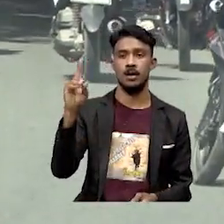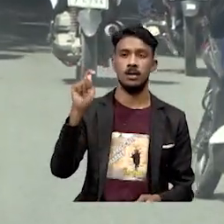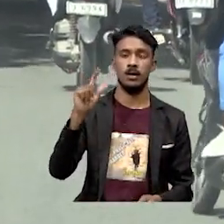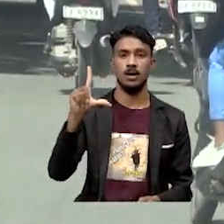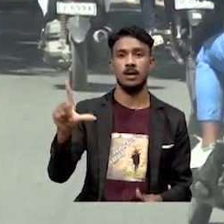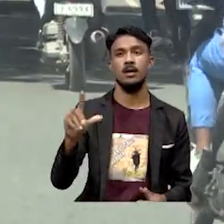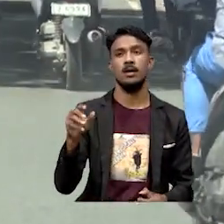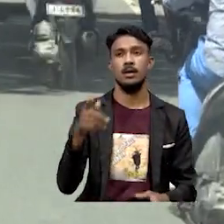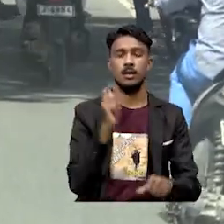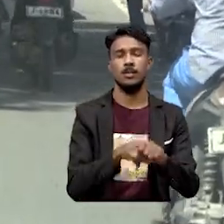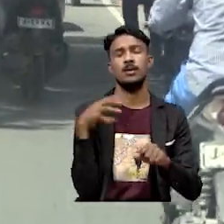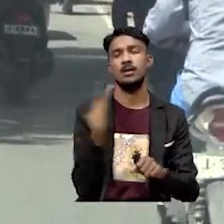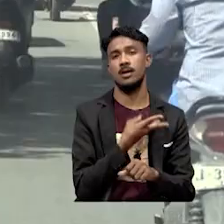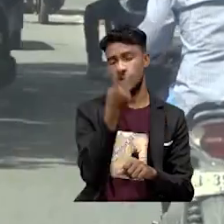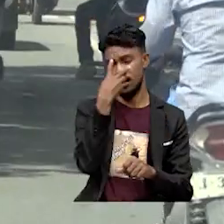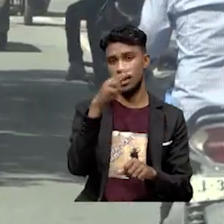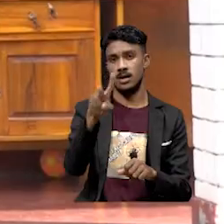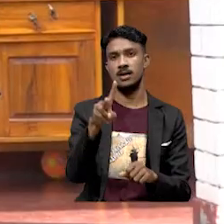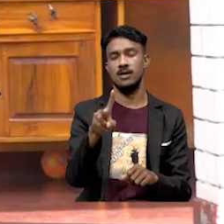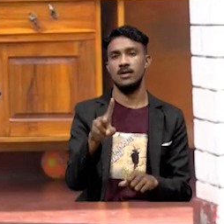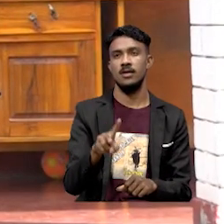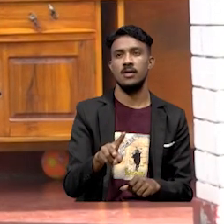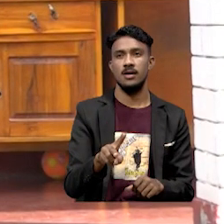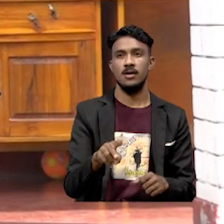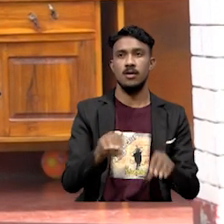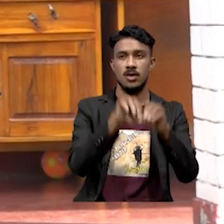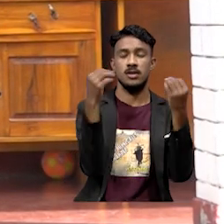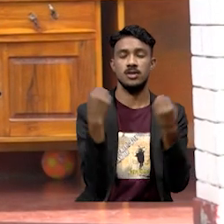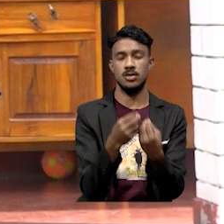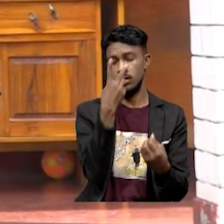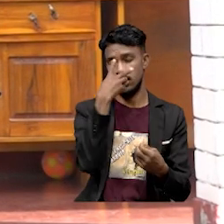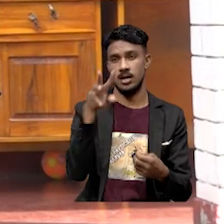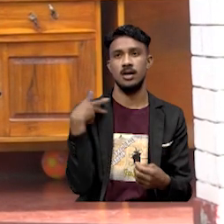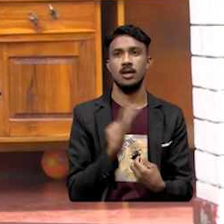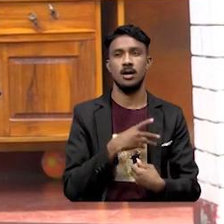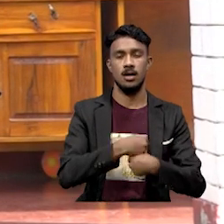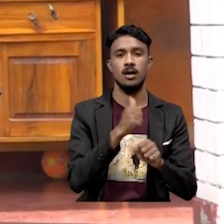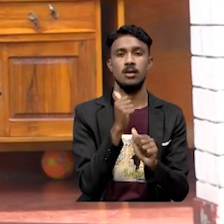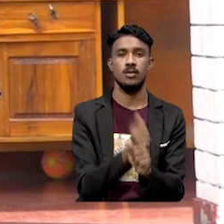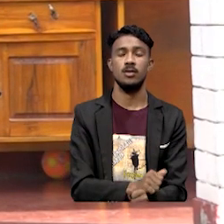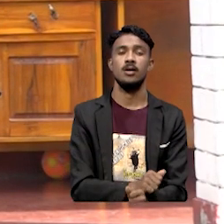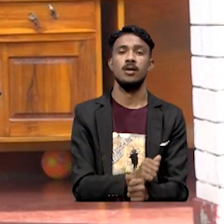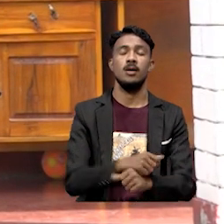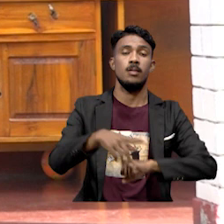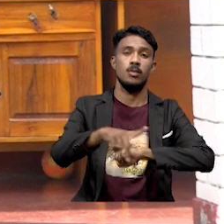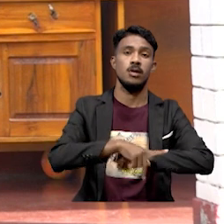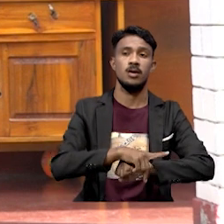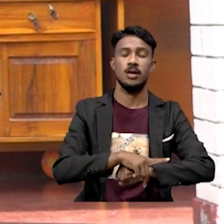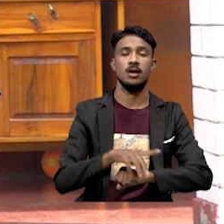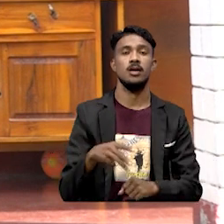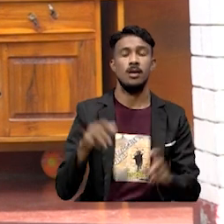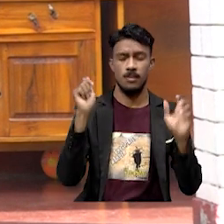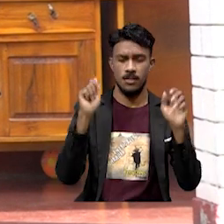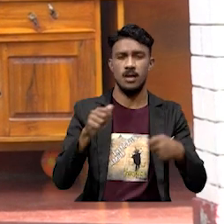itahare, saya dan fundasaun mahen hare nene, mas kita establish, mas kita kriya ona politika ida nene, atu bele